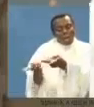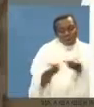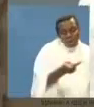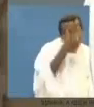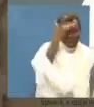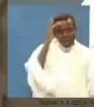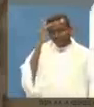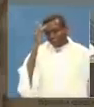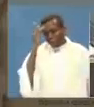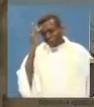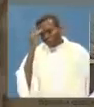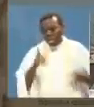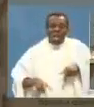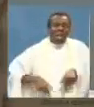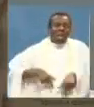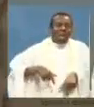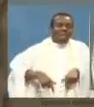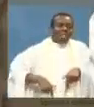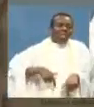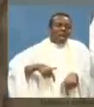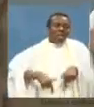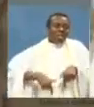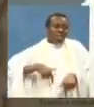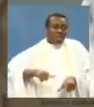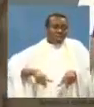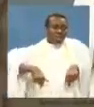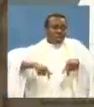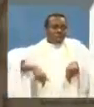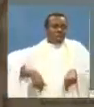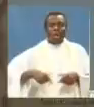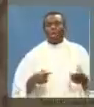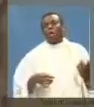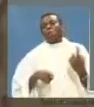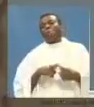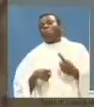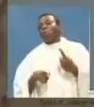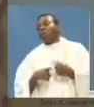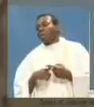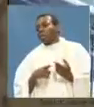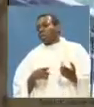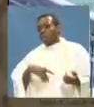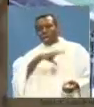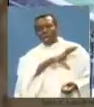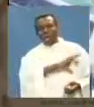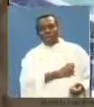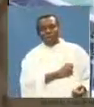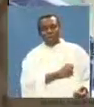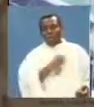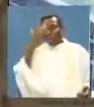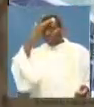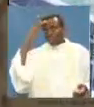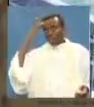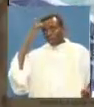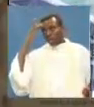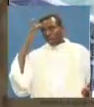O que significa isso? Significa amar aqueles que não merecem ser amados. Aqui está